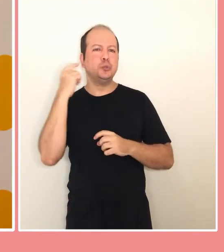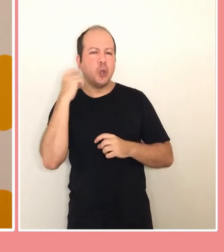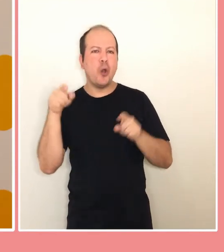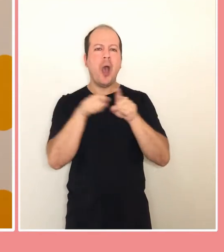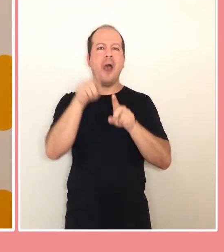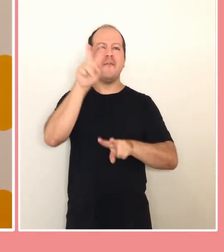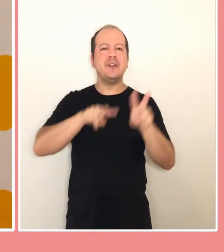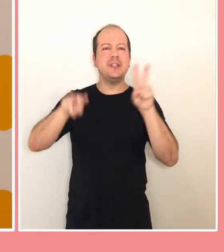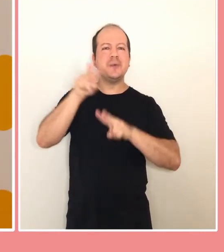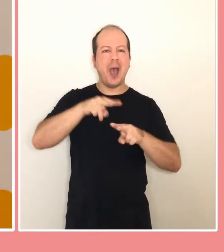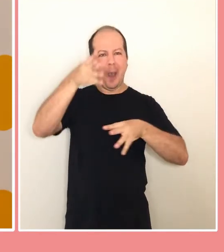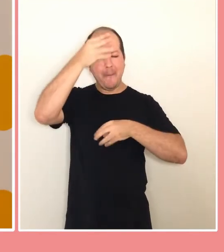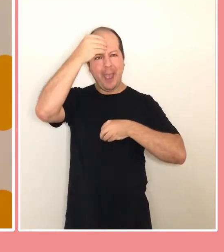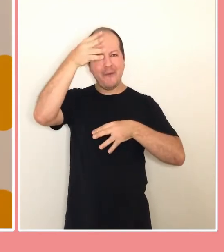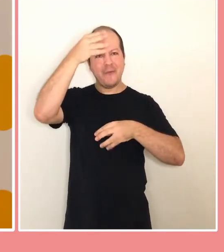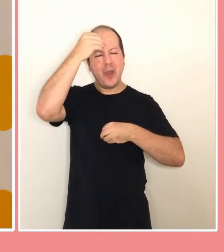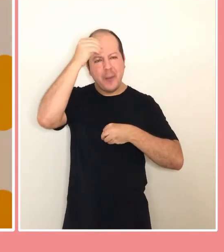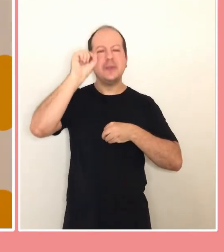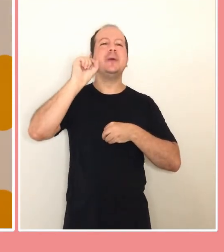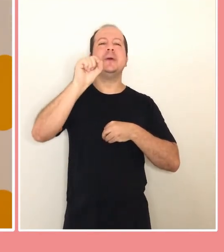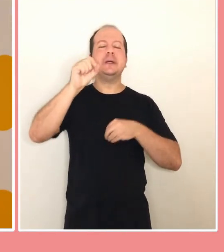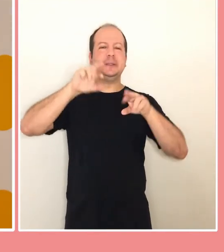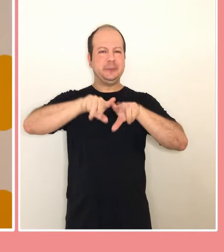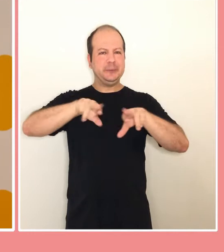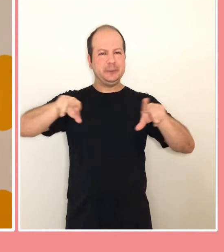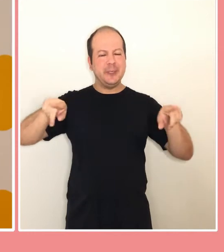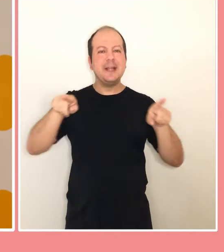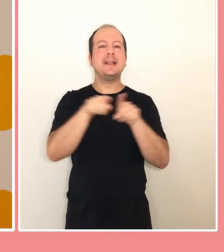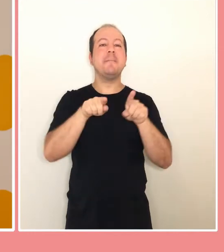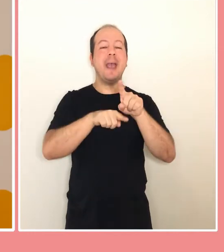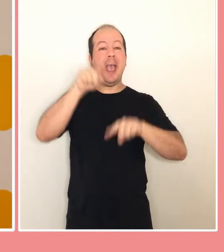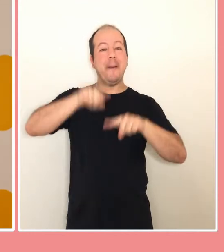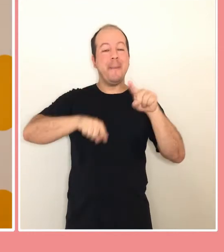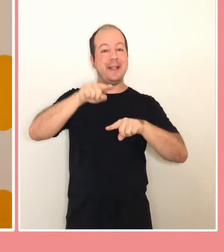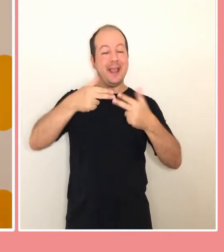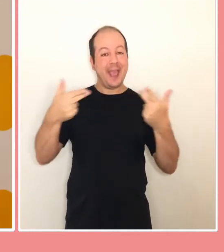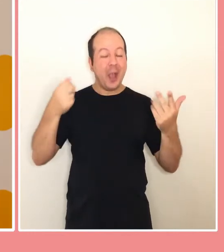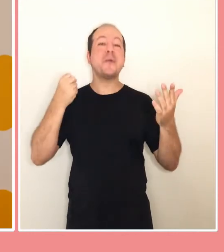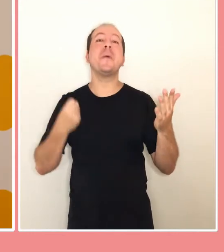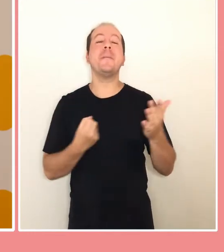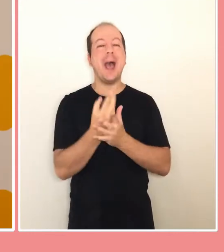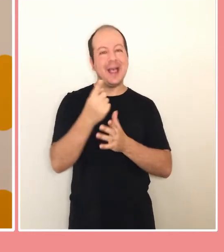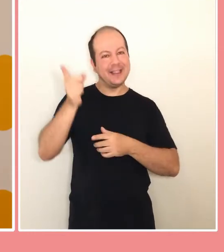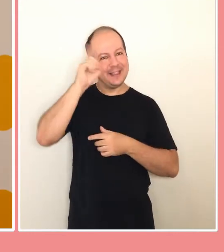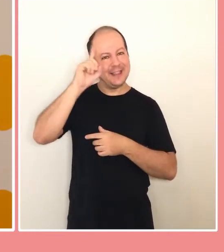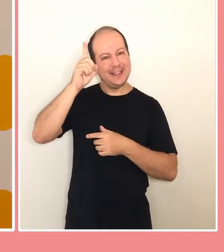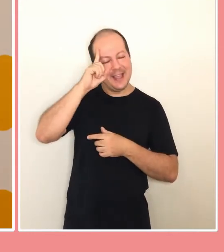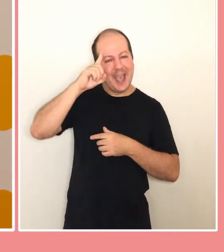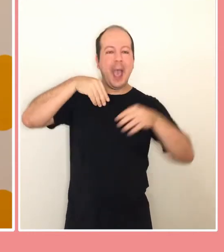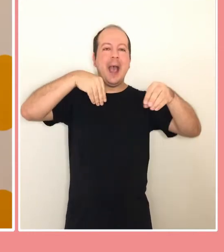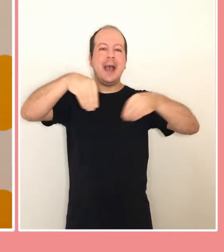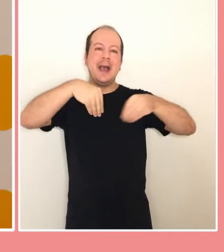visuais e performance, feito por cortes e encaixes de materiais encontrados no cotidiano. Sacolas e potes